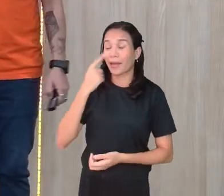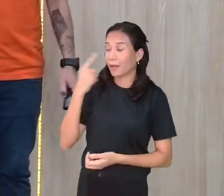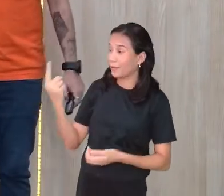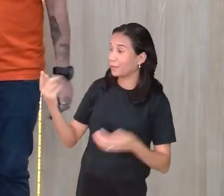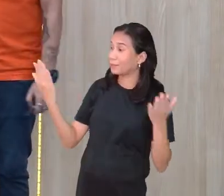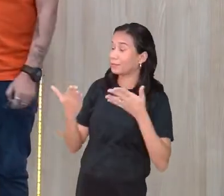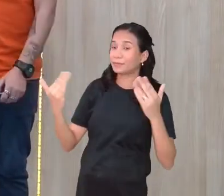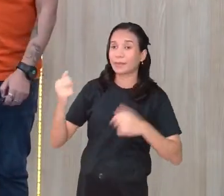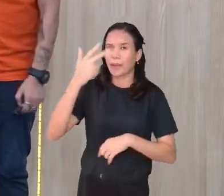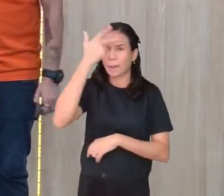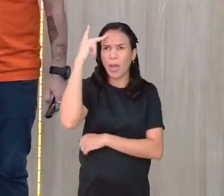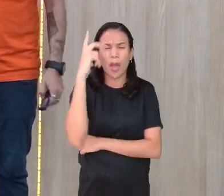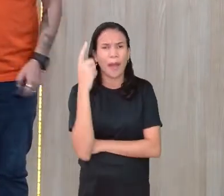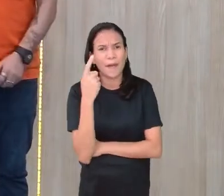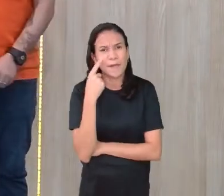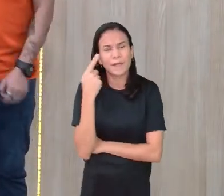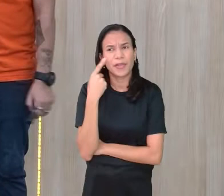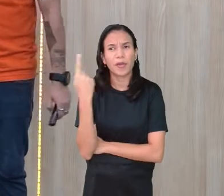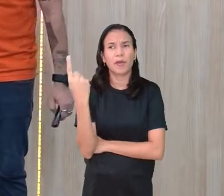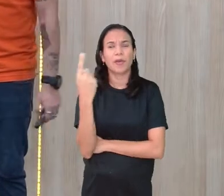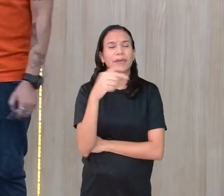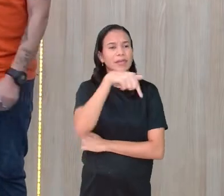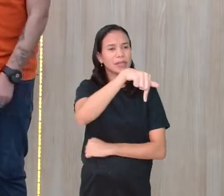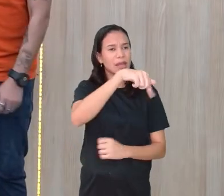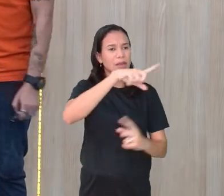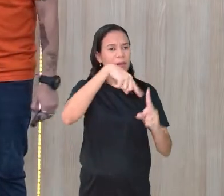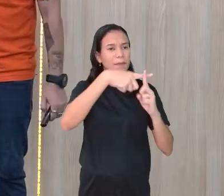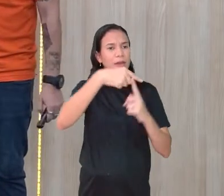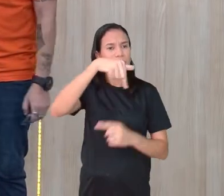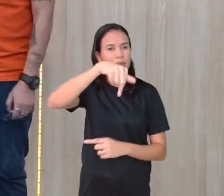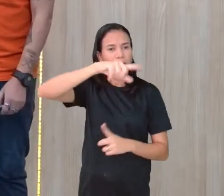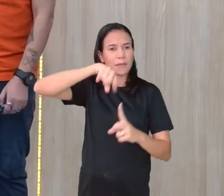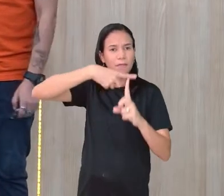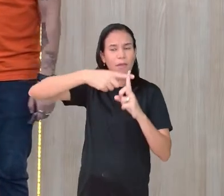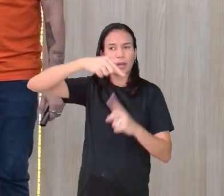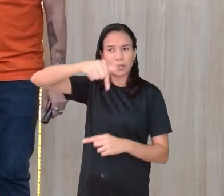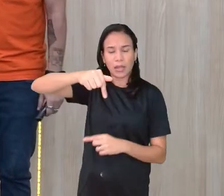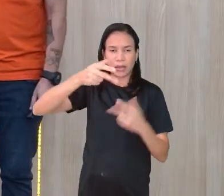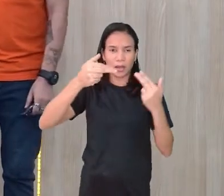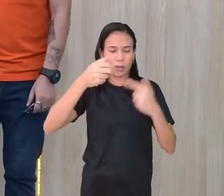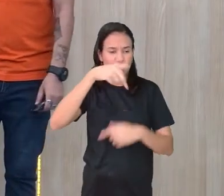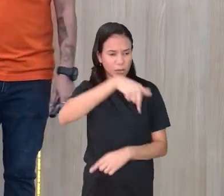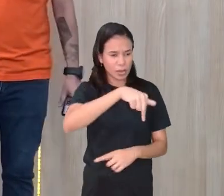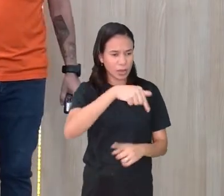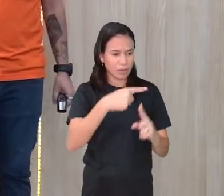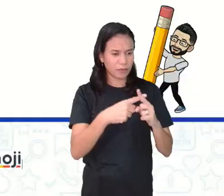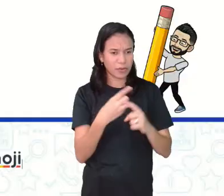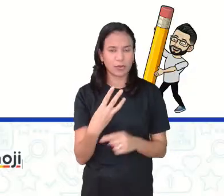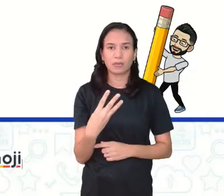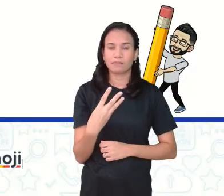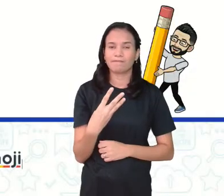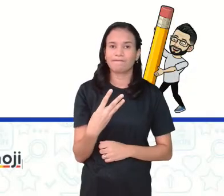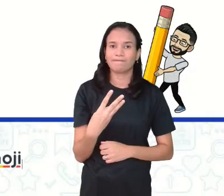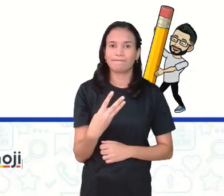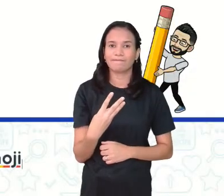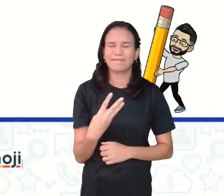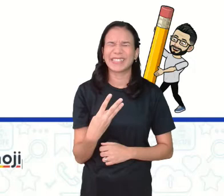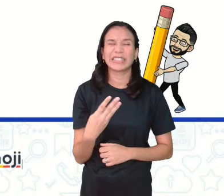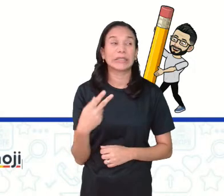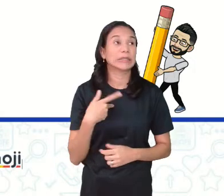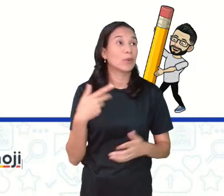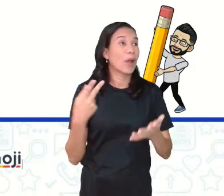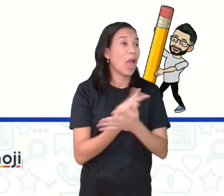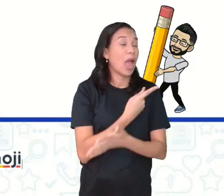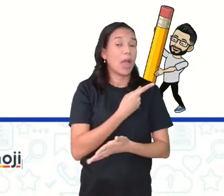lá, você viu, eita, coloquei lá 7 mais 7 mais 7 igual a 7 vezes o 3. Eita, professor, eu